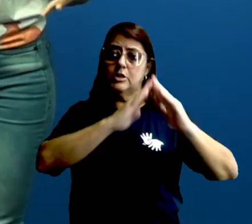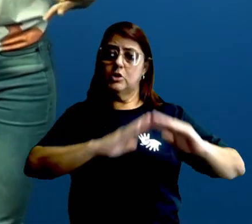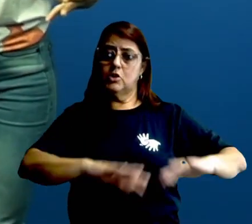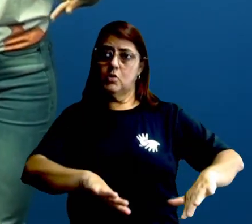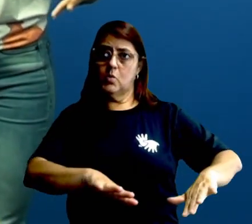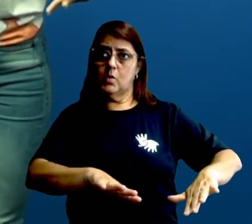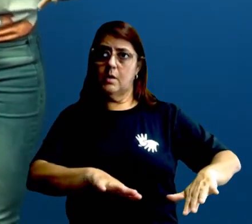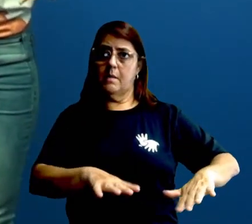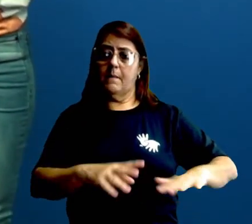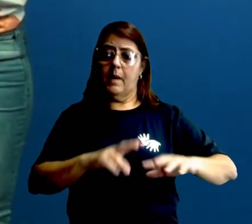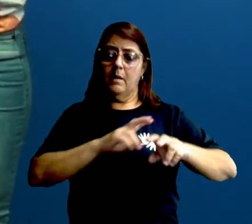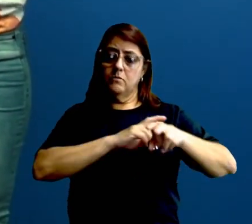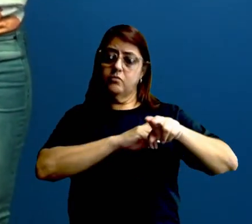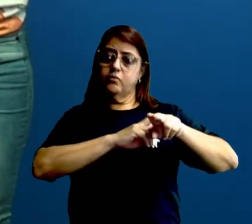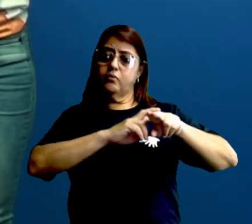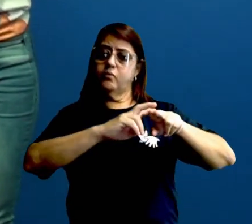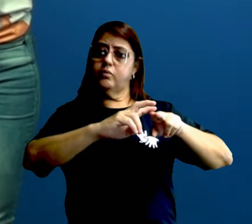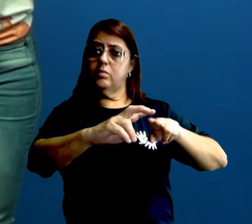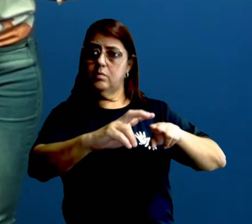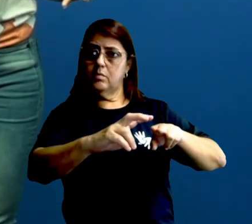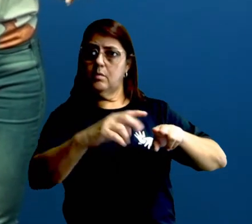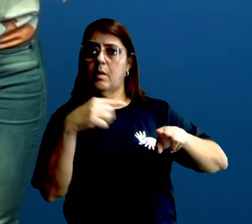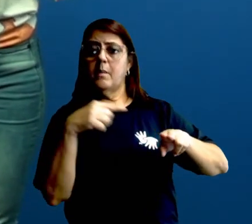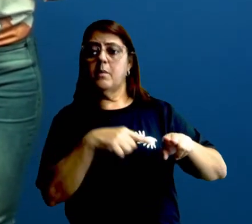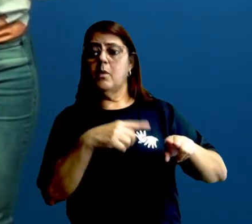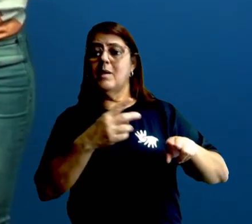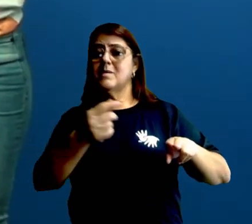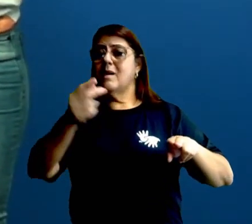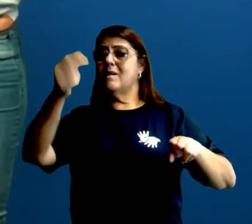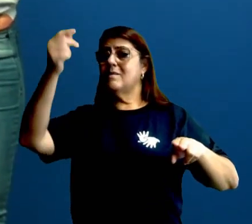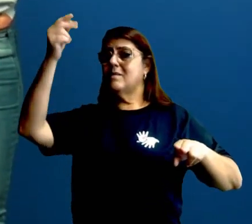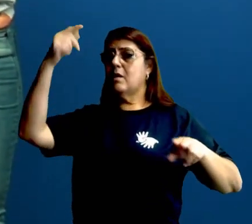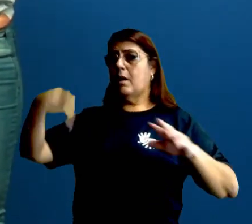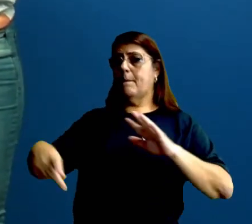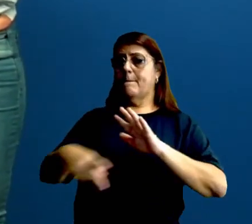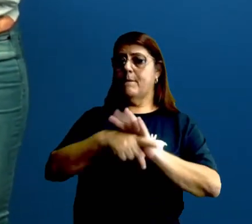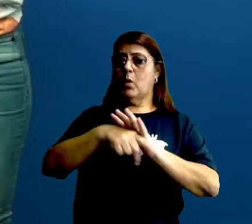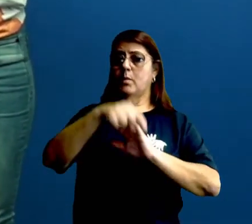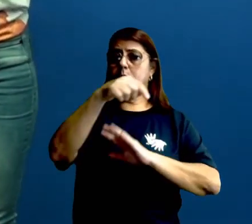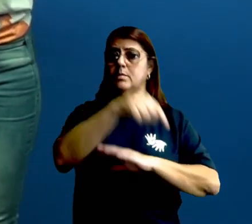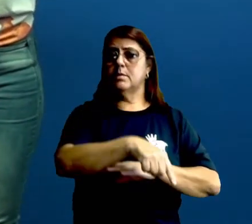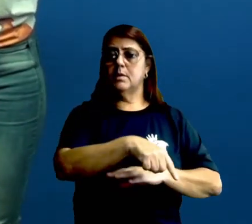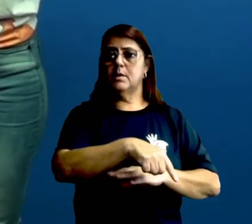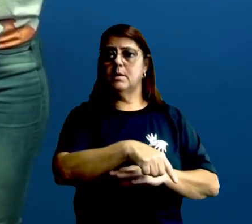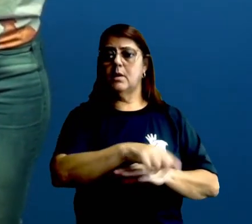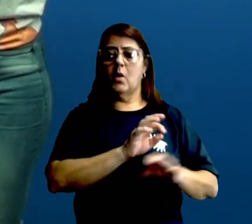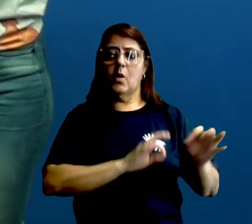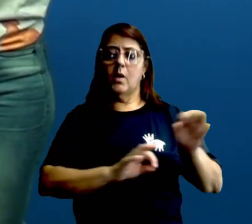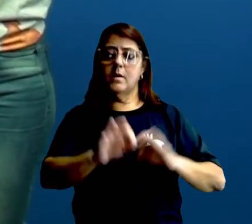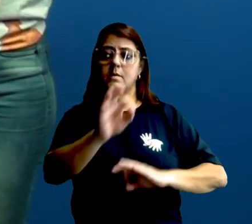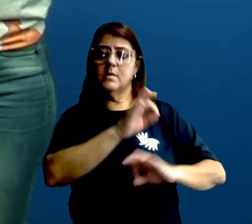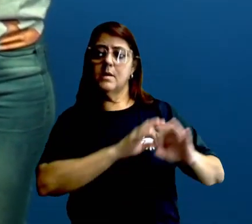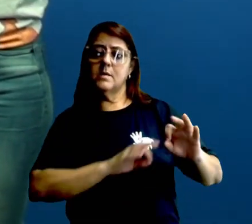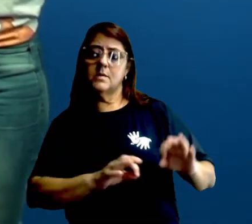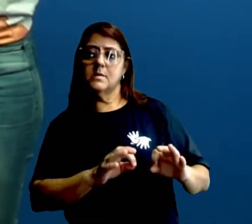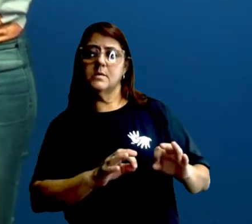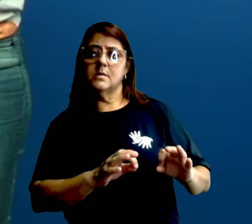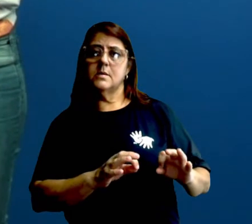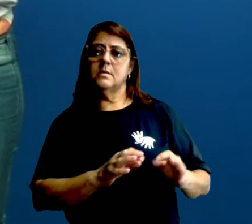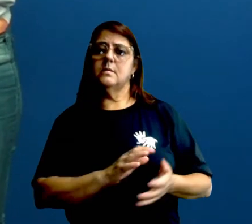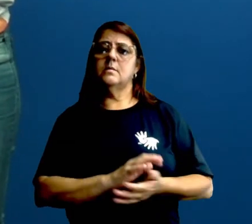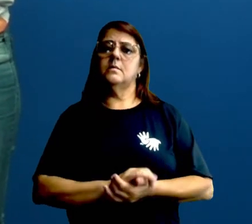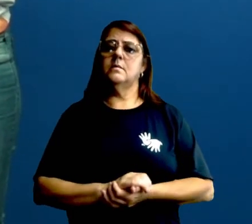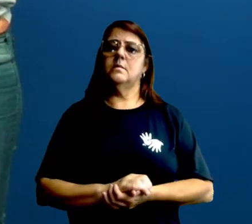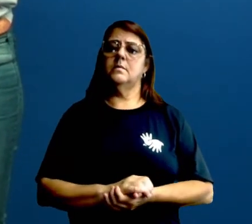se demolirmos, a gente não vai demolir apenas um prédio histórico, a gente vai demolir toda uma